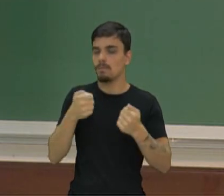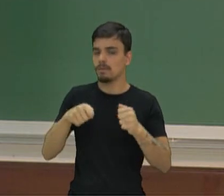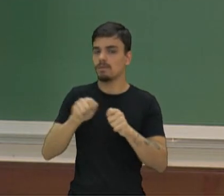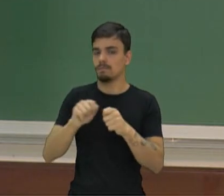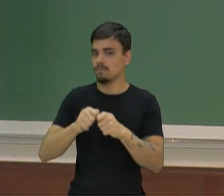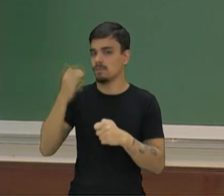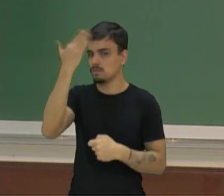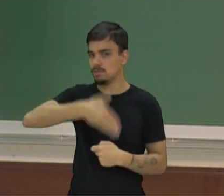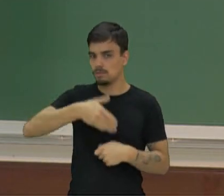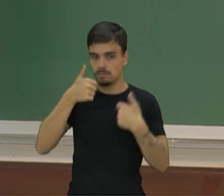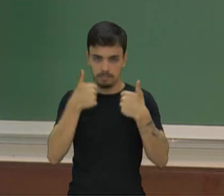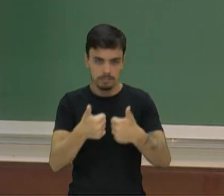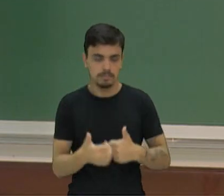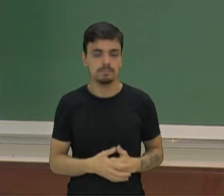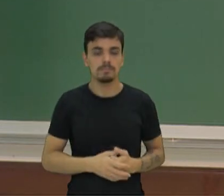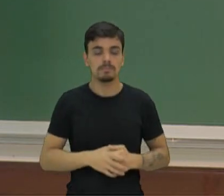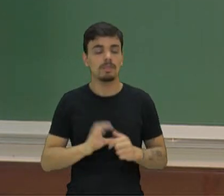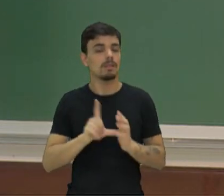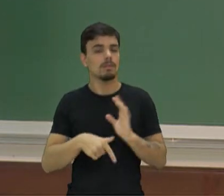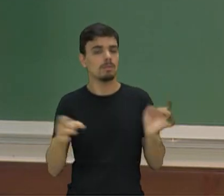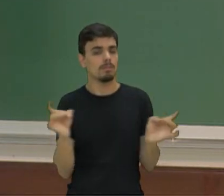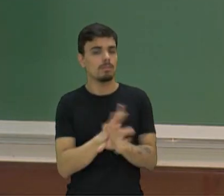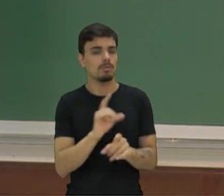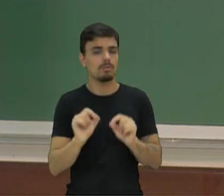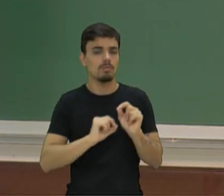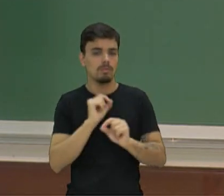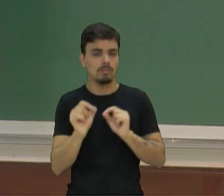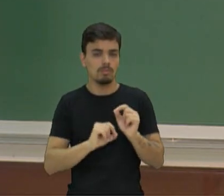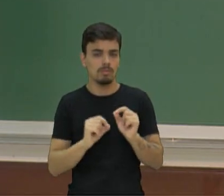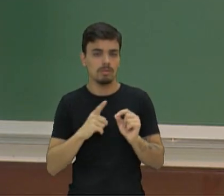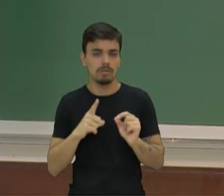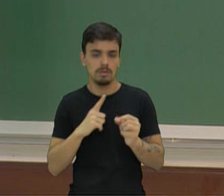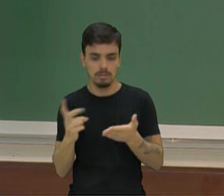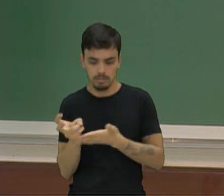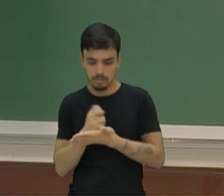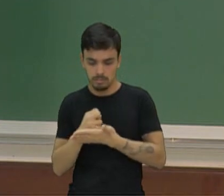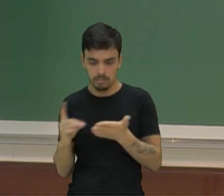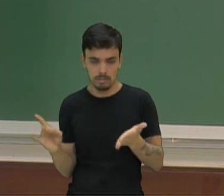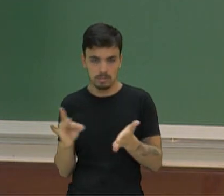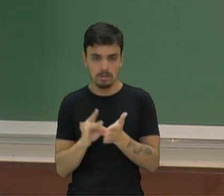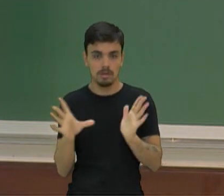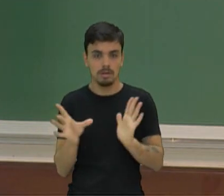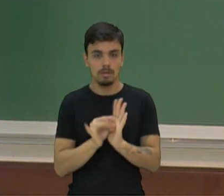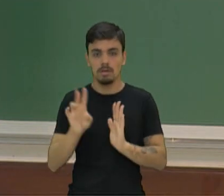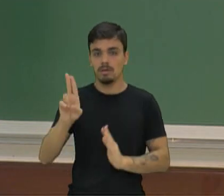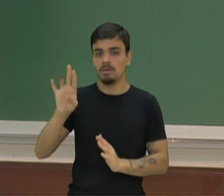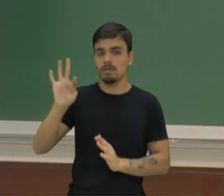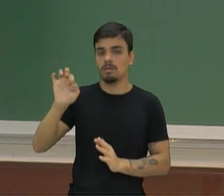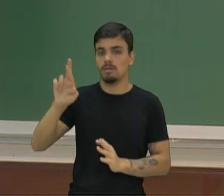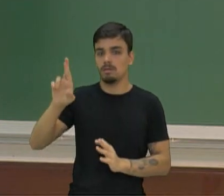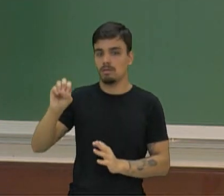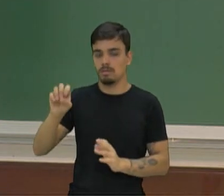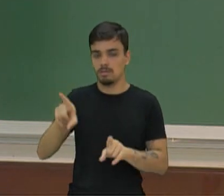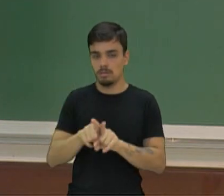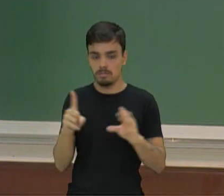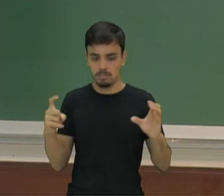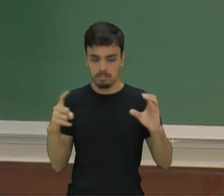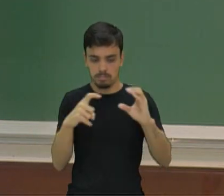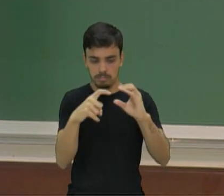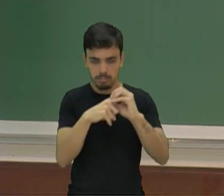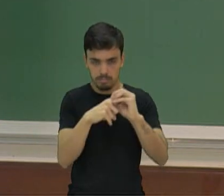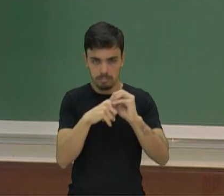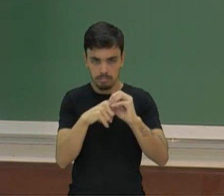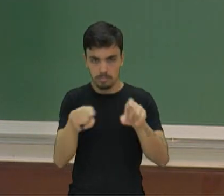um teste. Logo que ocorre a implantação do embrião no útero, ou seja, houve lá a fecundação, a fertilização,